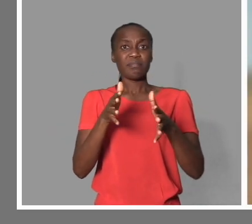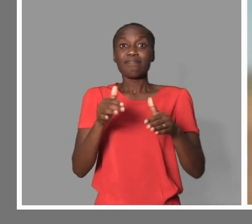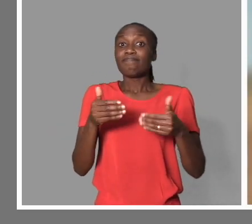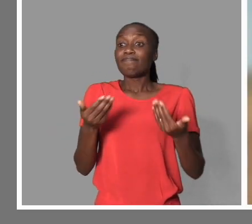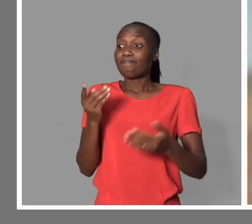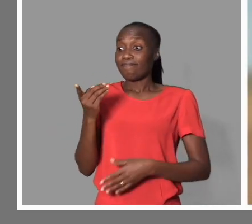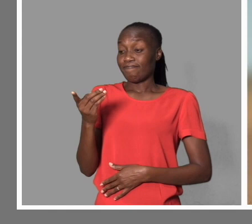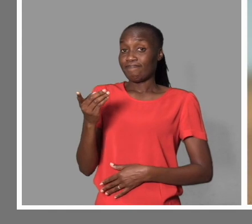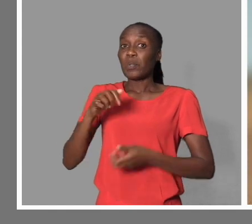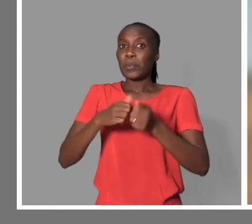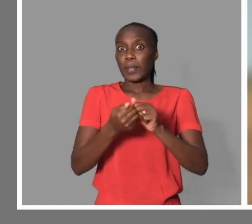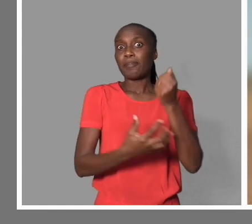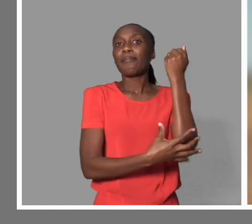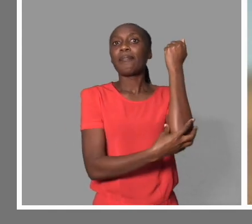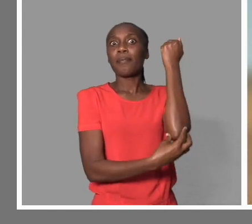4ª classe?